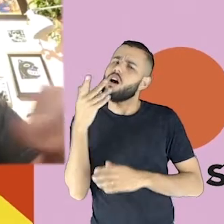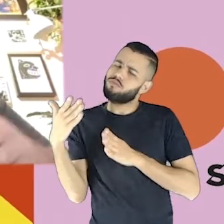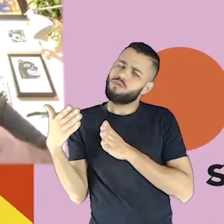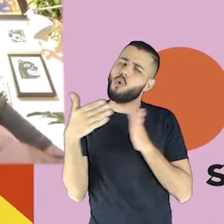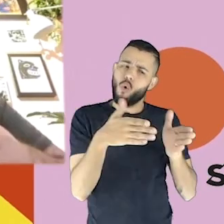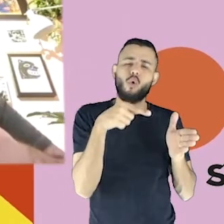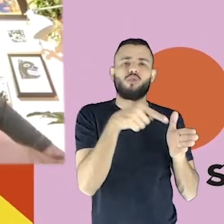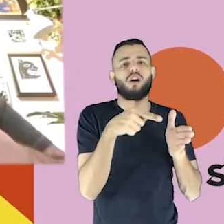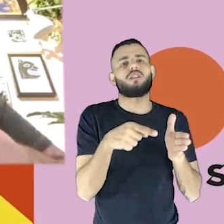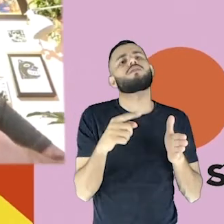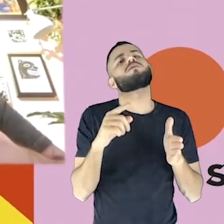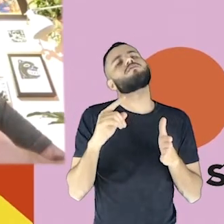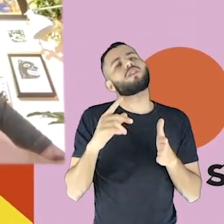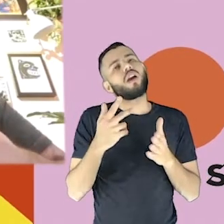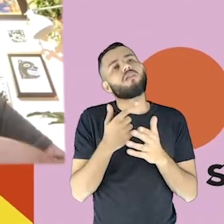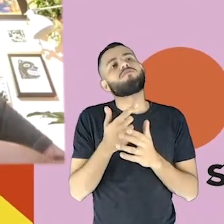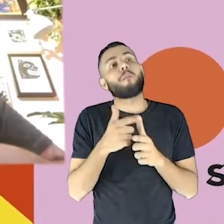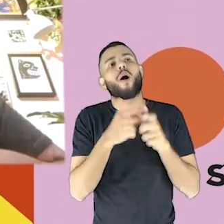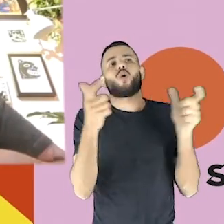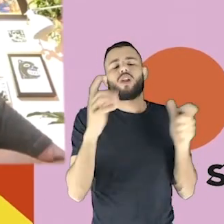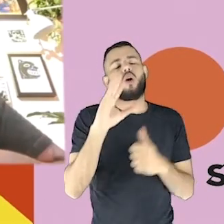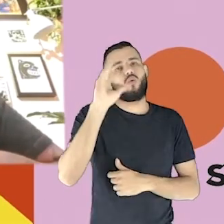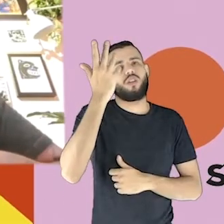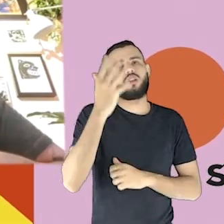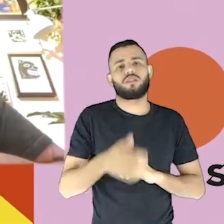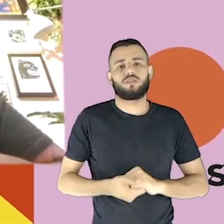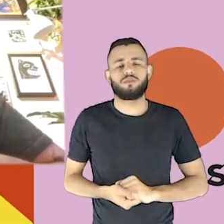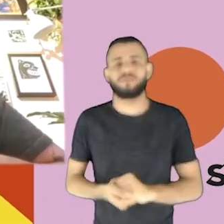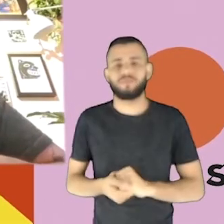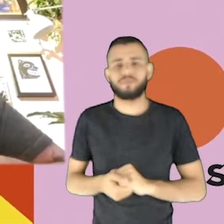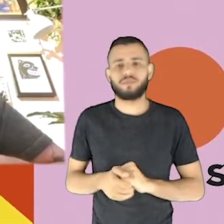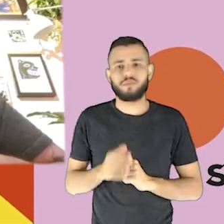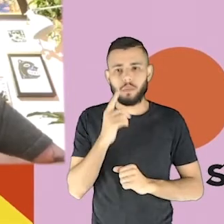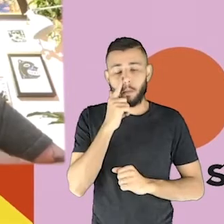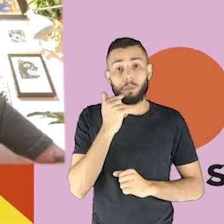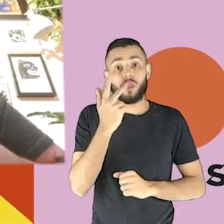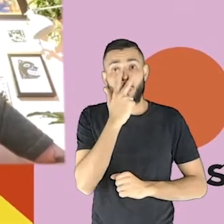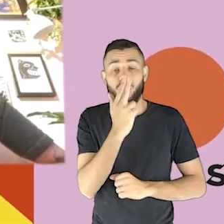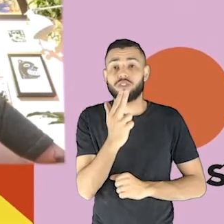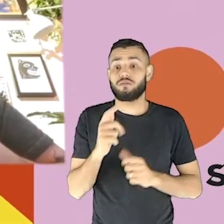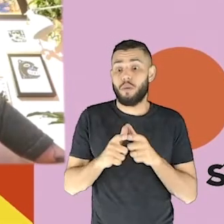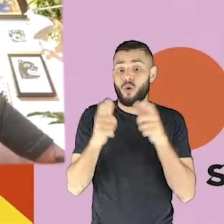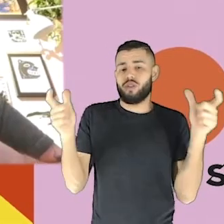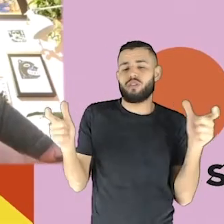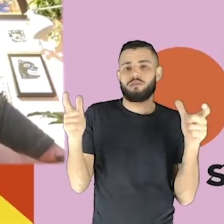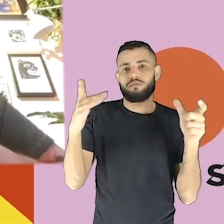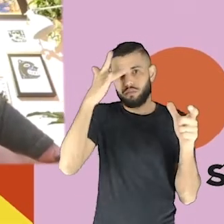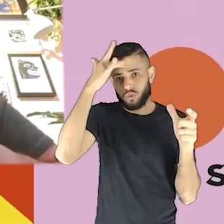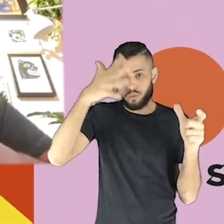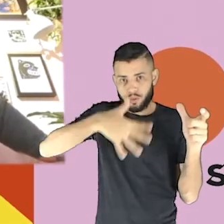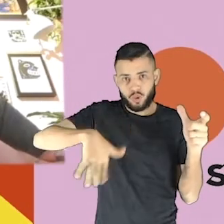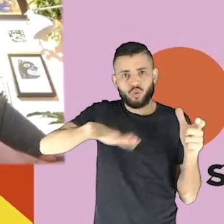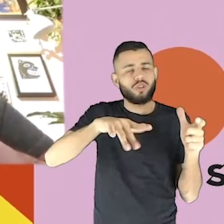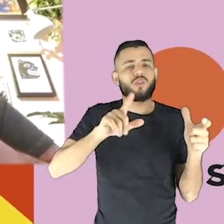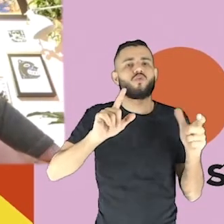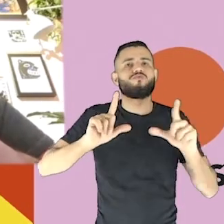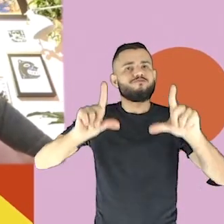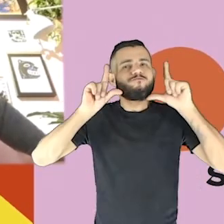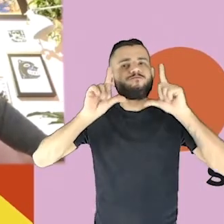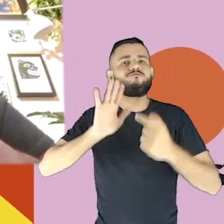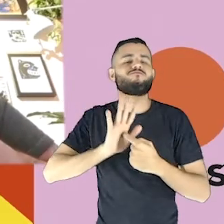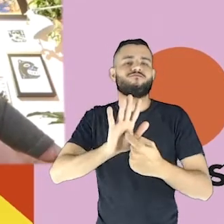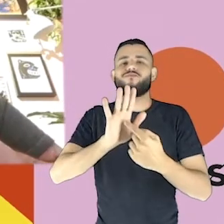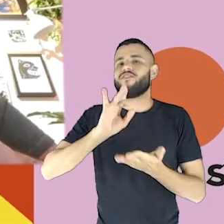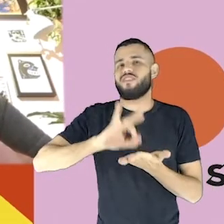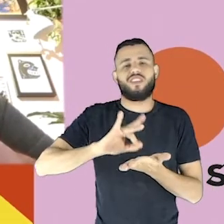que é mais comum de acontecer até, eu acho. Né? É que eu acho que a maior parte do público, na verdade, não é o que se mostra,